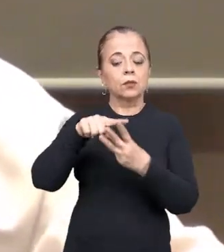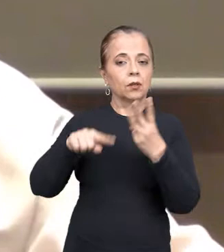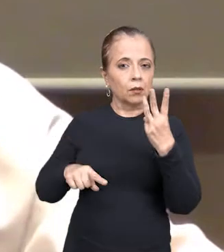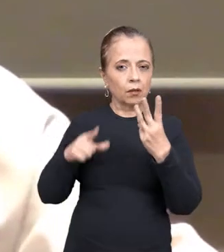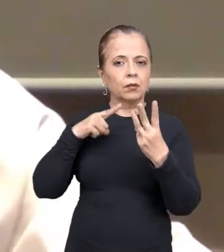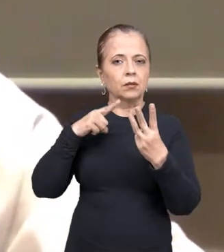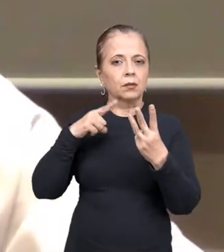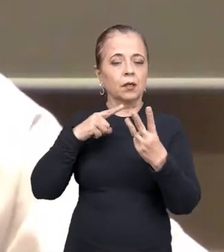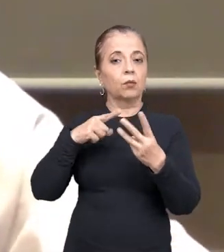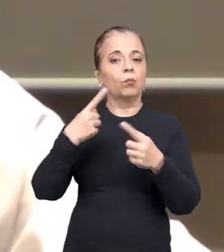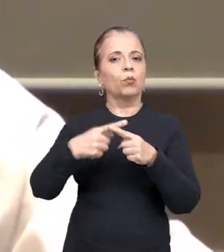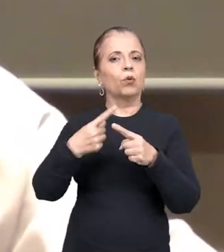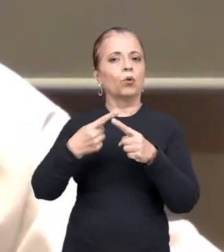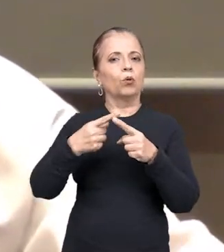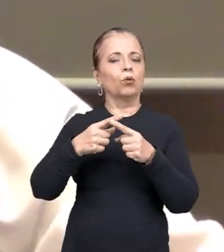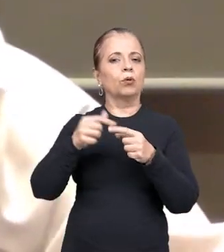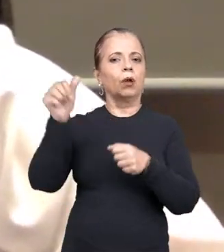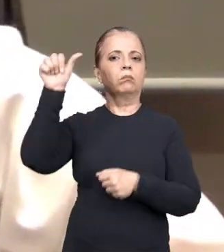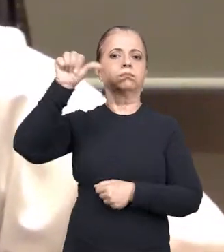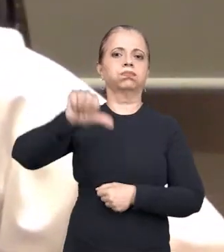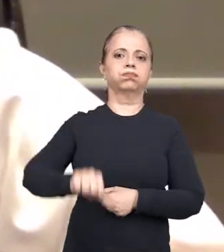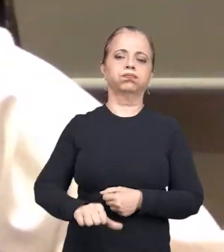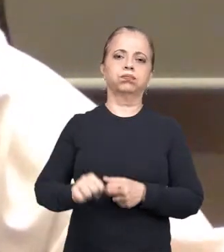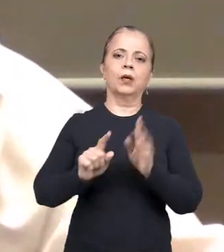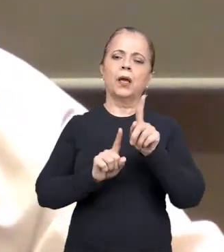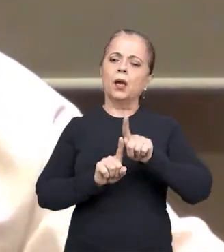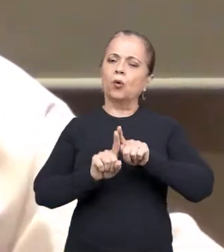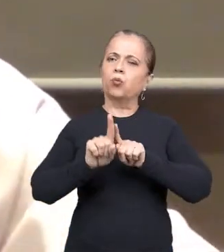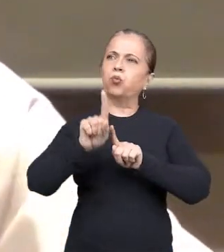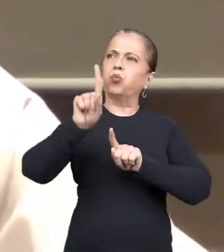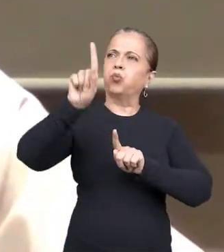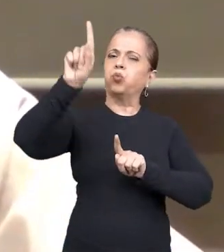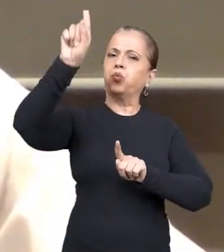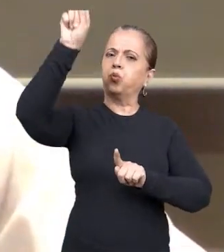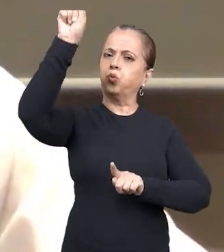crise sanitária decorrente da pandemia do Covid-19,